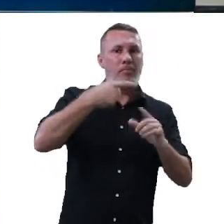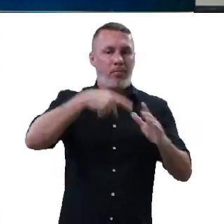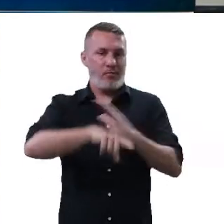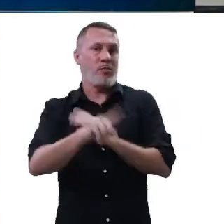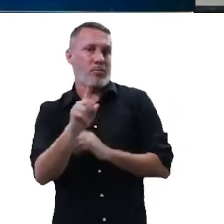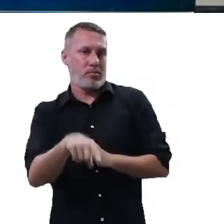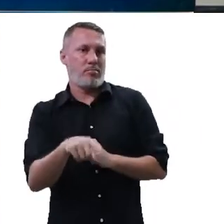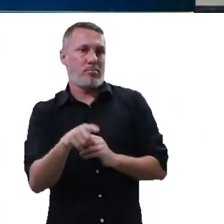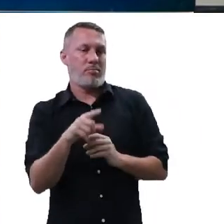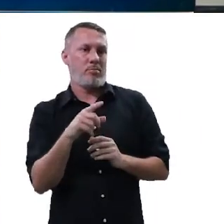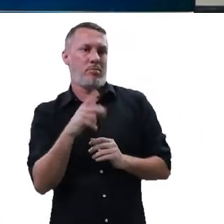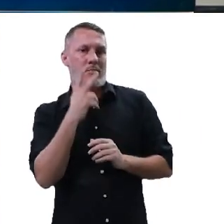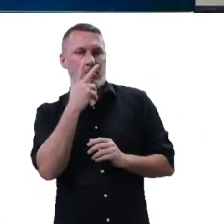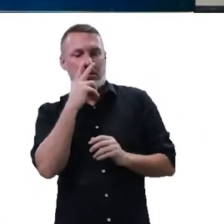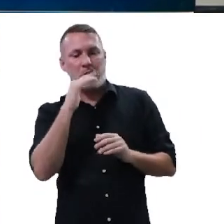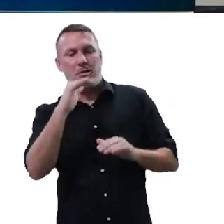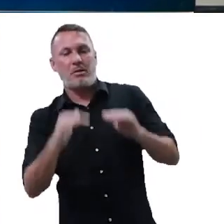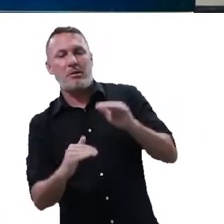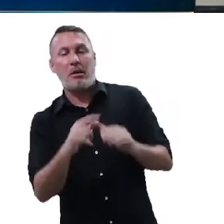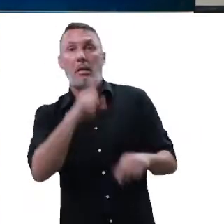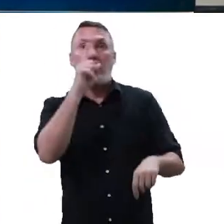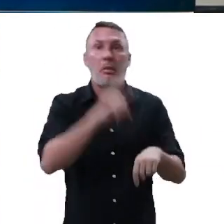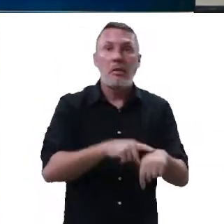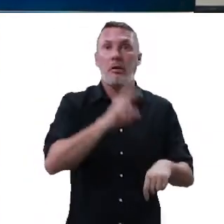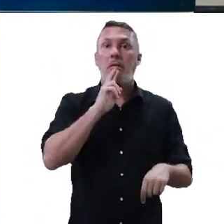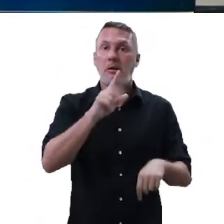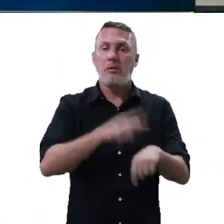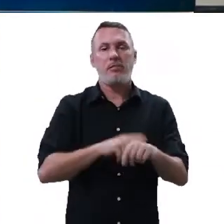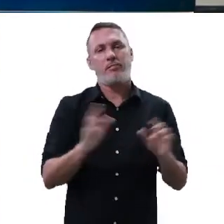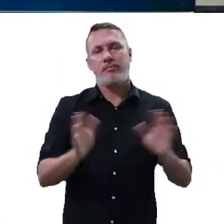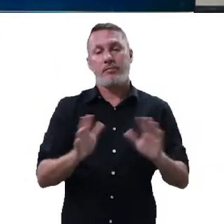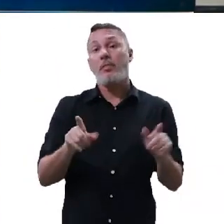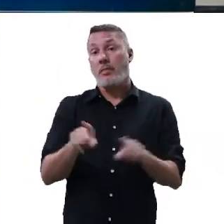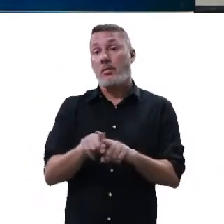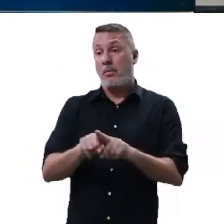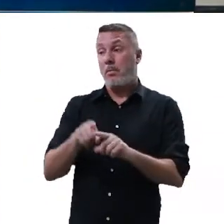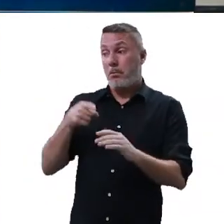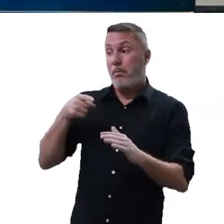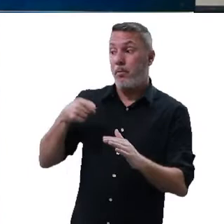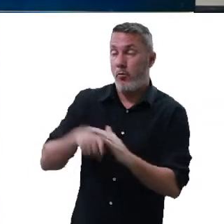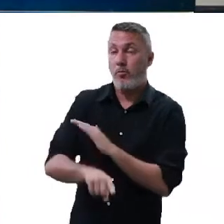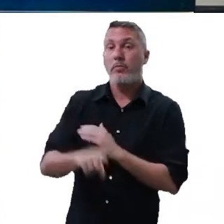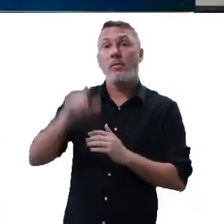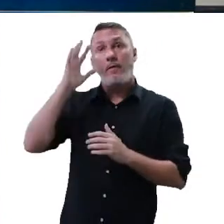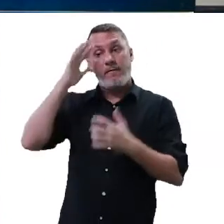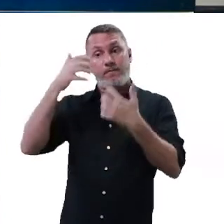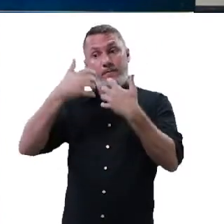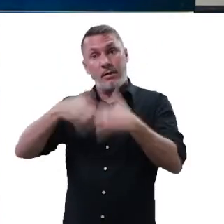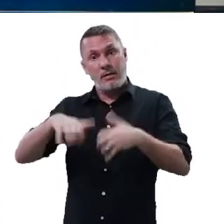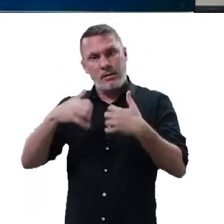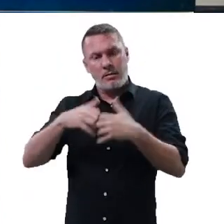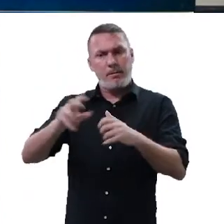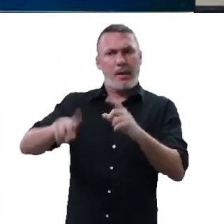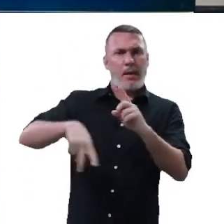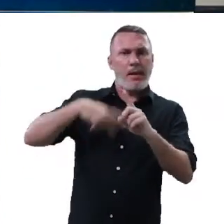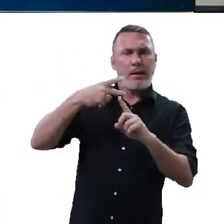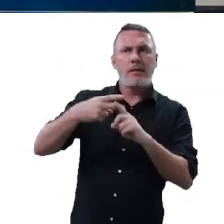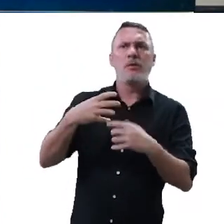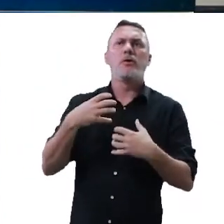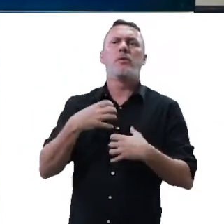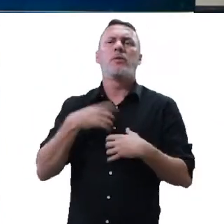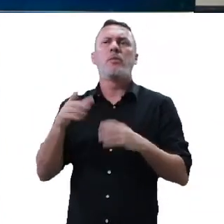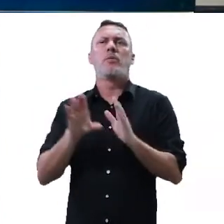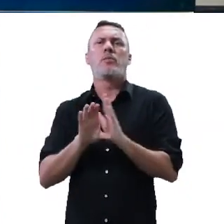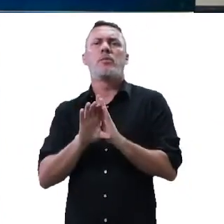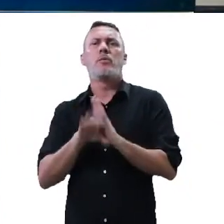mais apurada, menos imediata e profunda, uma reflexão mais profunda